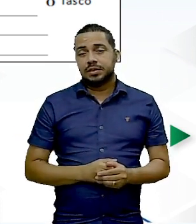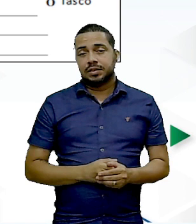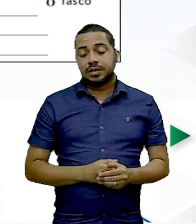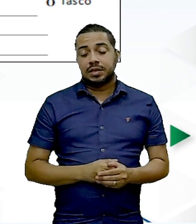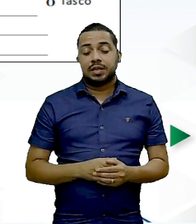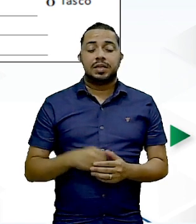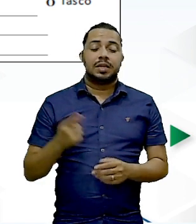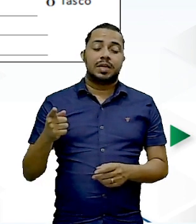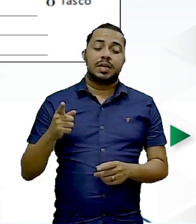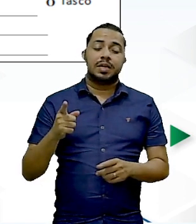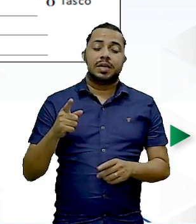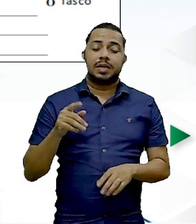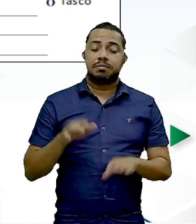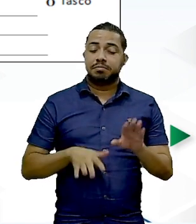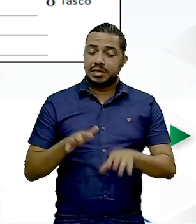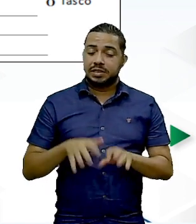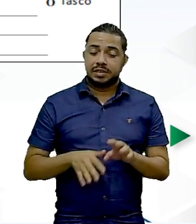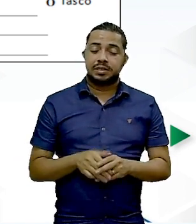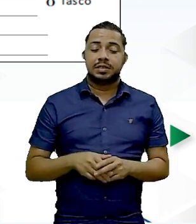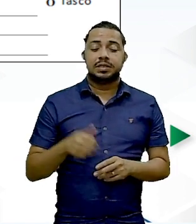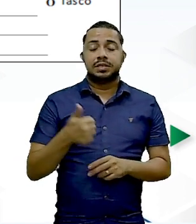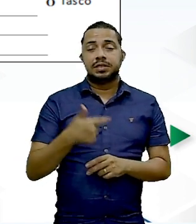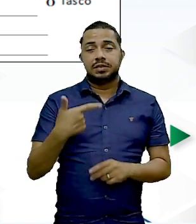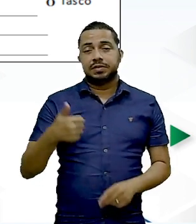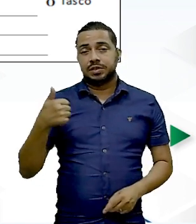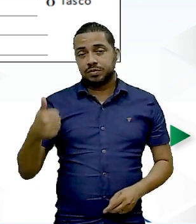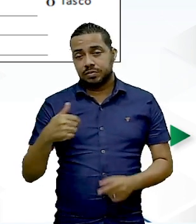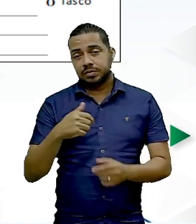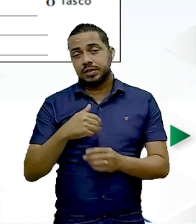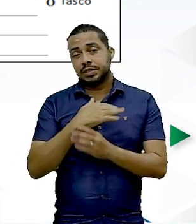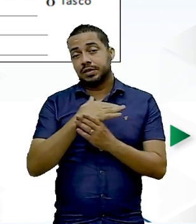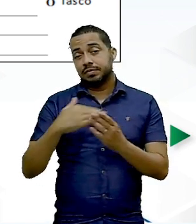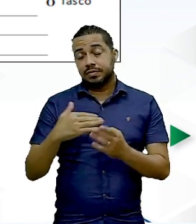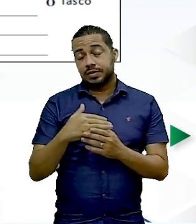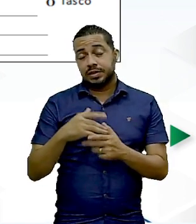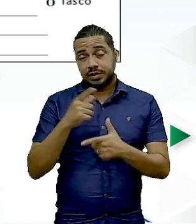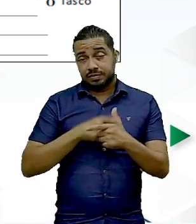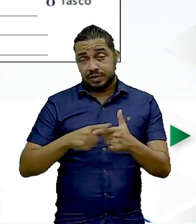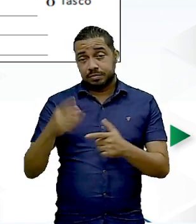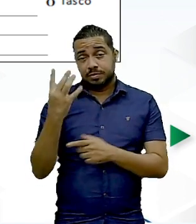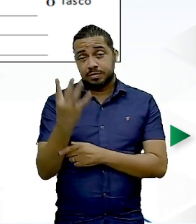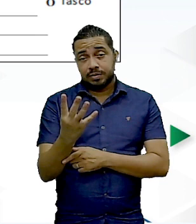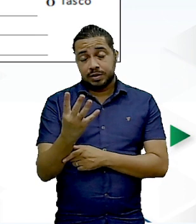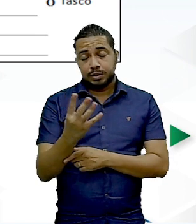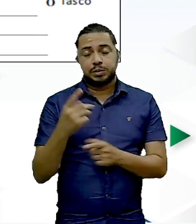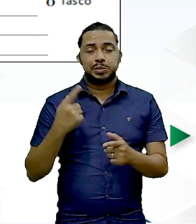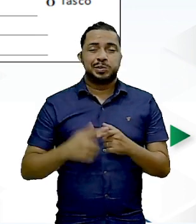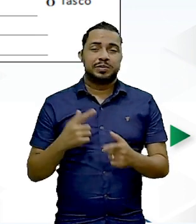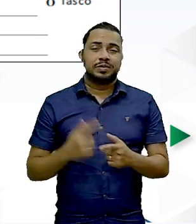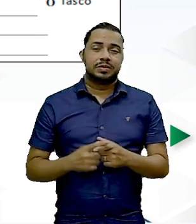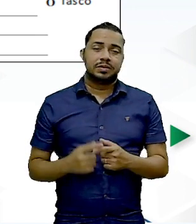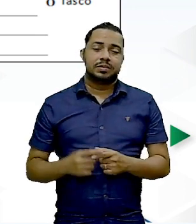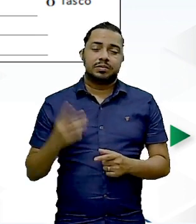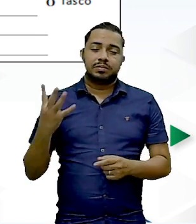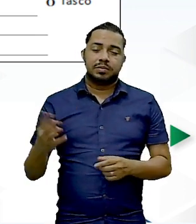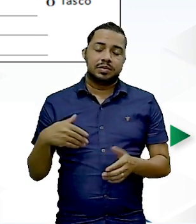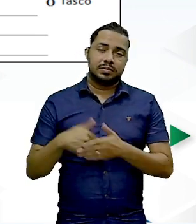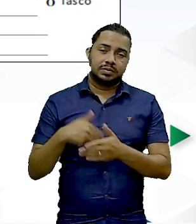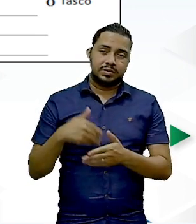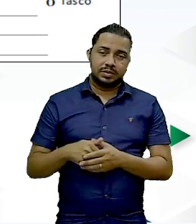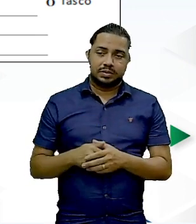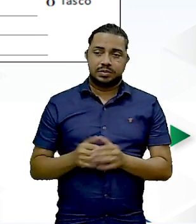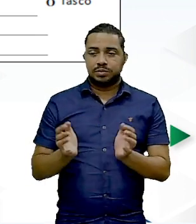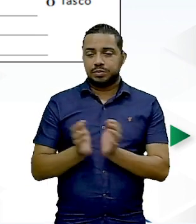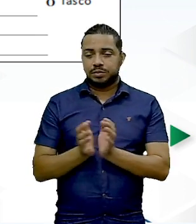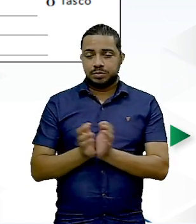média aritmética vai ser 121 dividido por 4, porque foram 4 times, 4 grupos